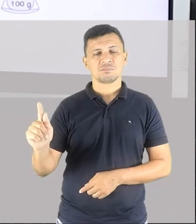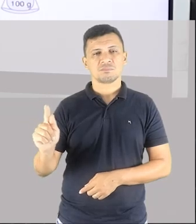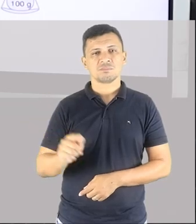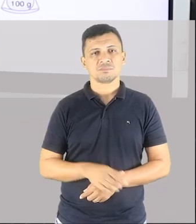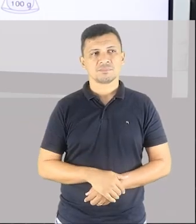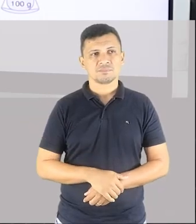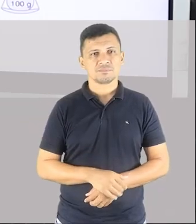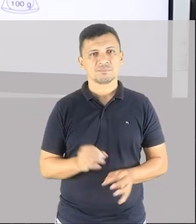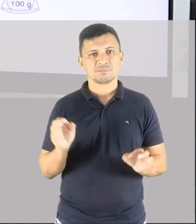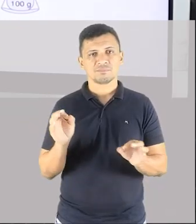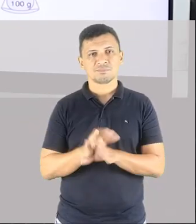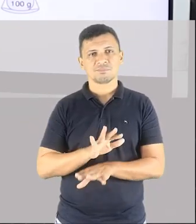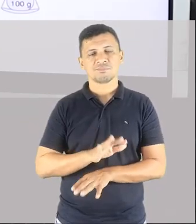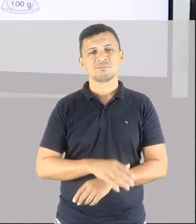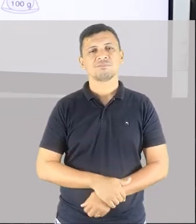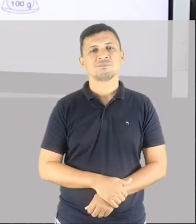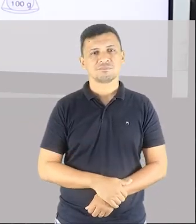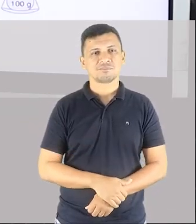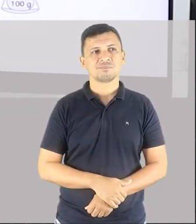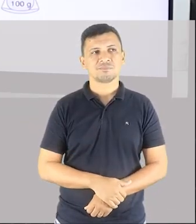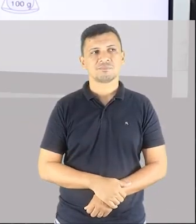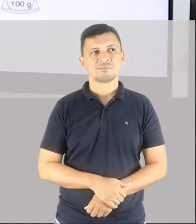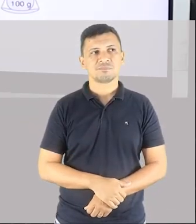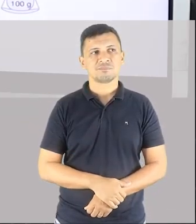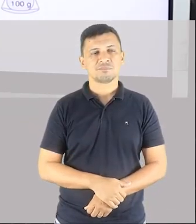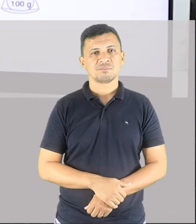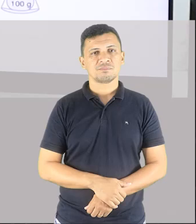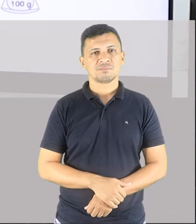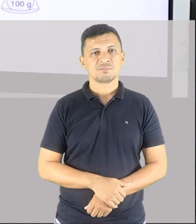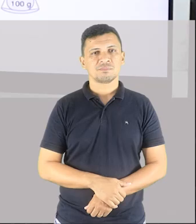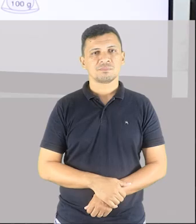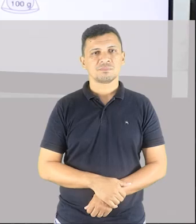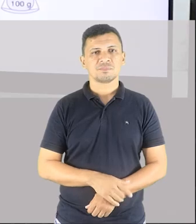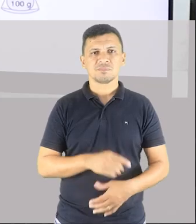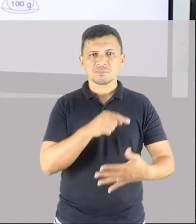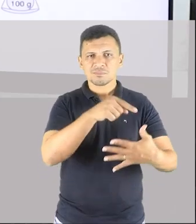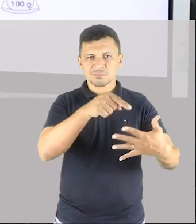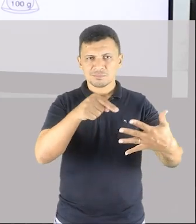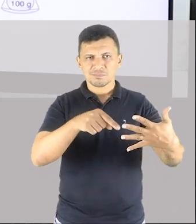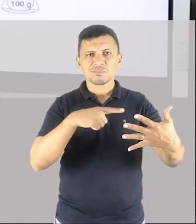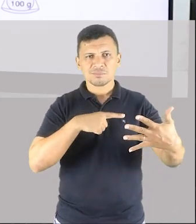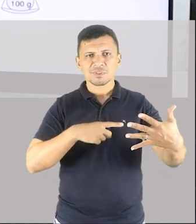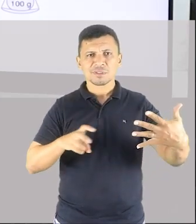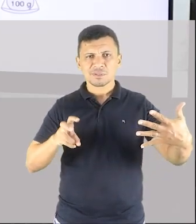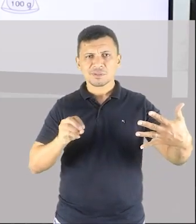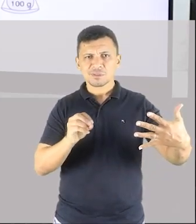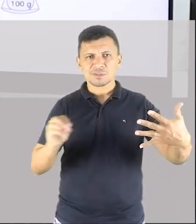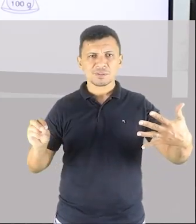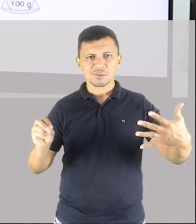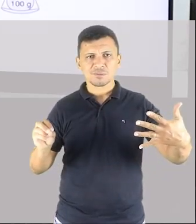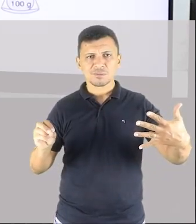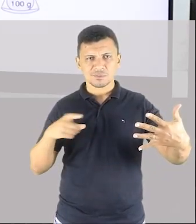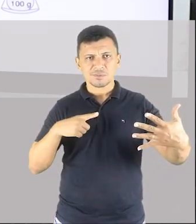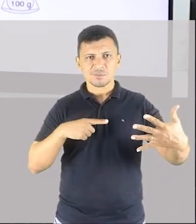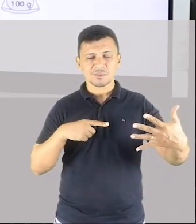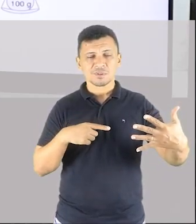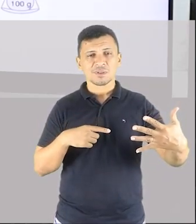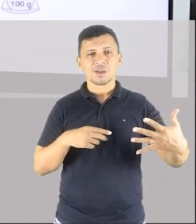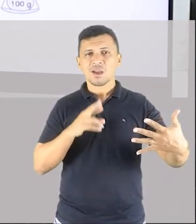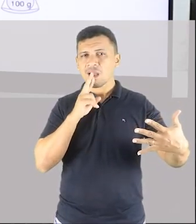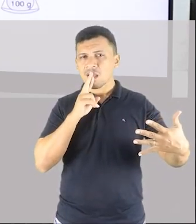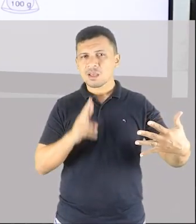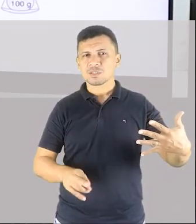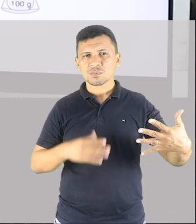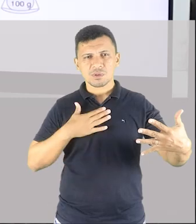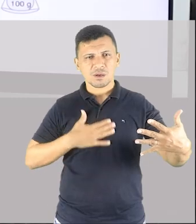gramas. Pronto, galera, ó. Será que tem alguma opção aí 500 gramas? Eu fiz bem devagar